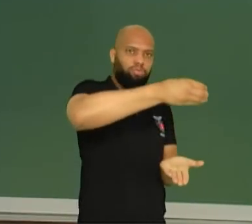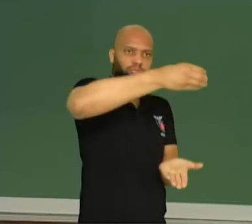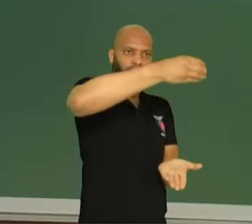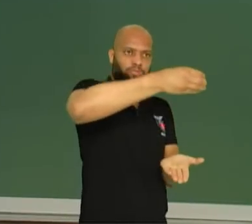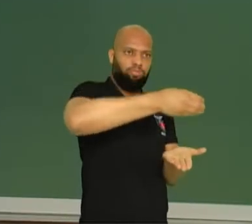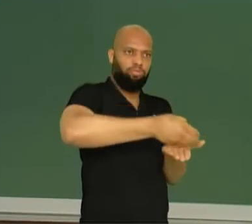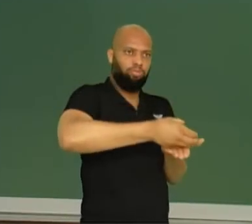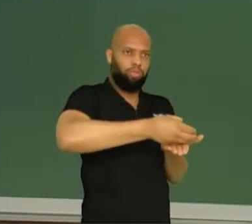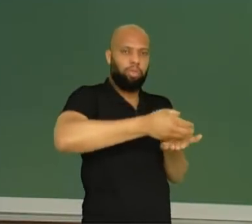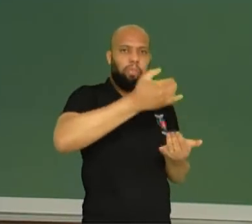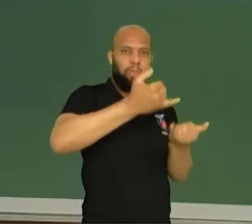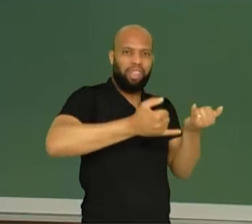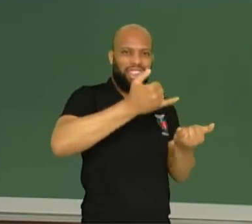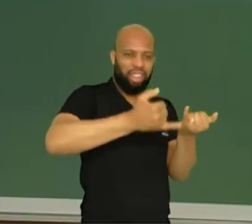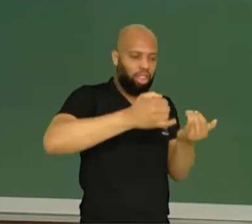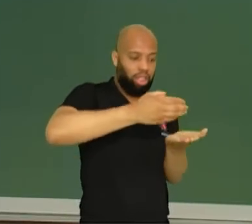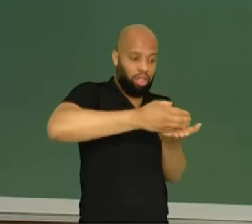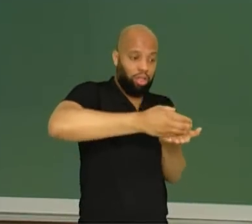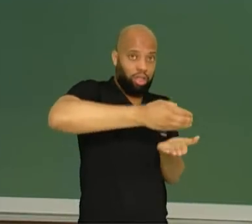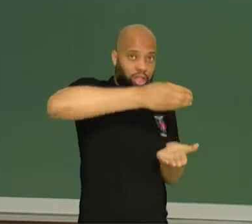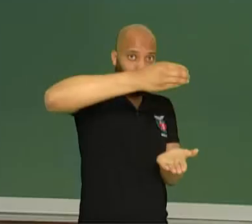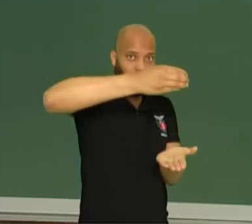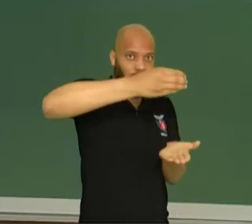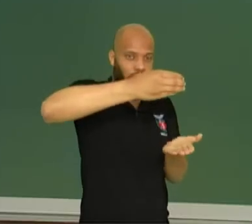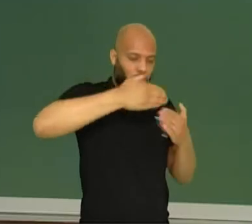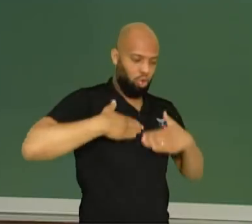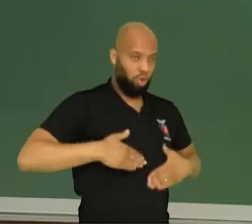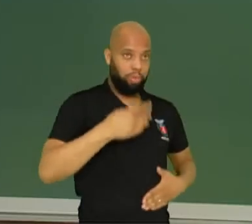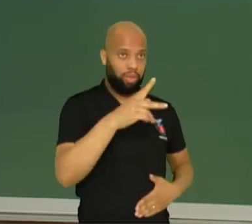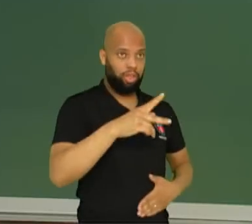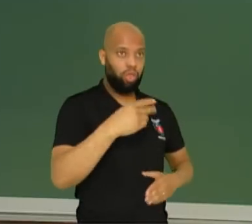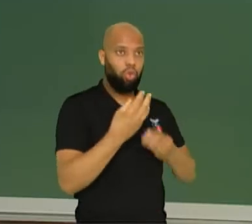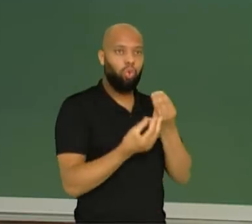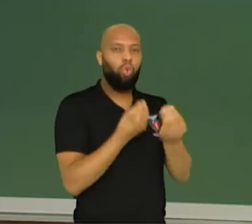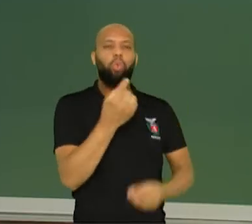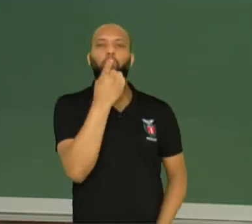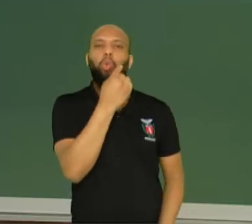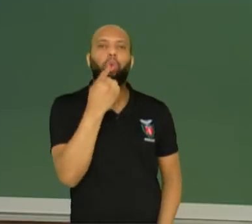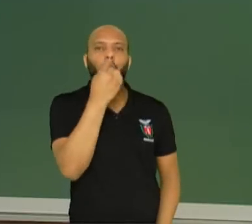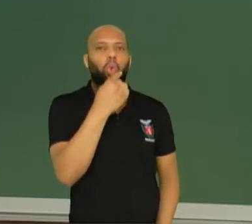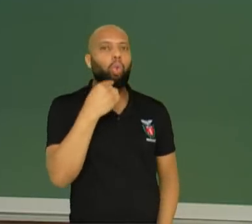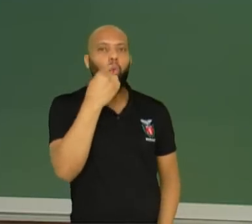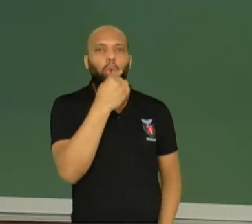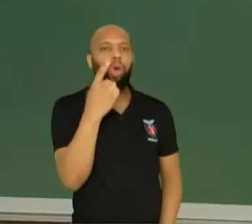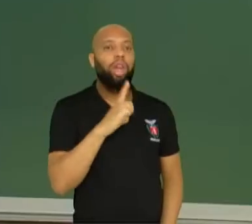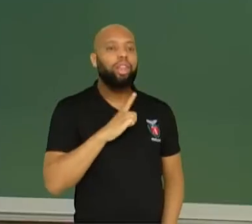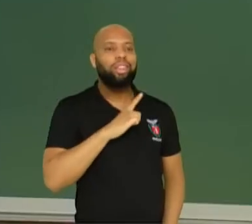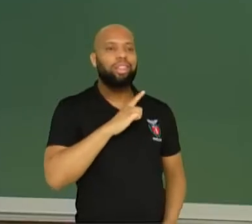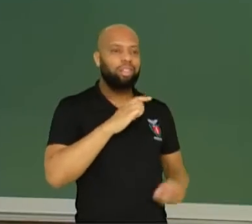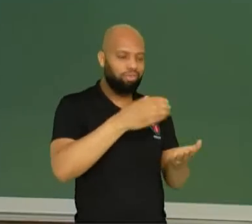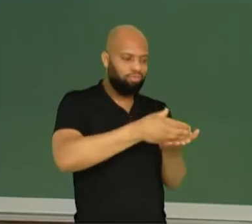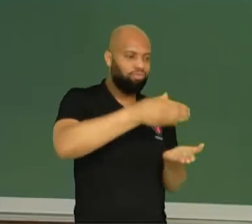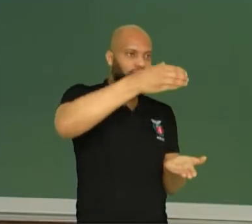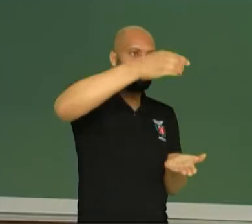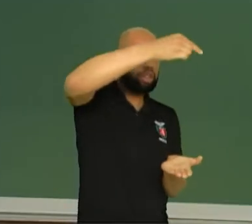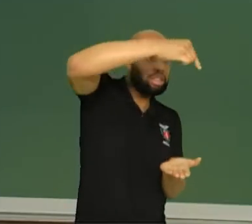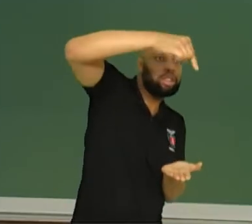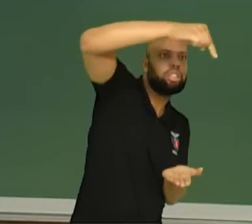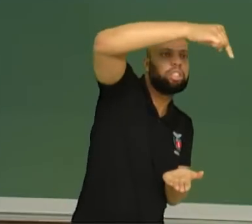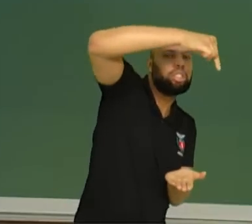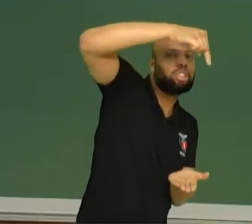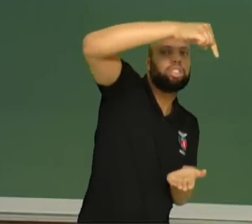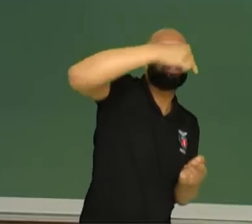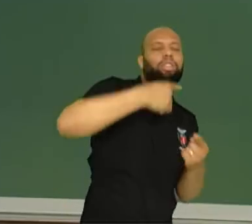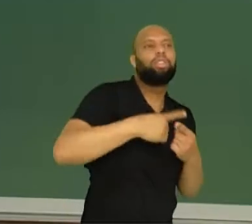corpinho dele que lembra um cilindro. E aí a boca vai estar localizada na parte de cima, porque até não faz sentido, né?